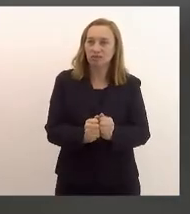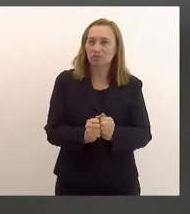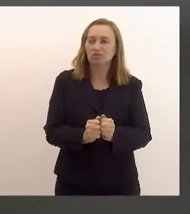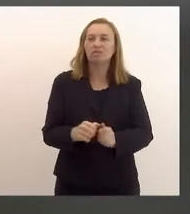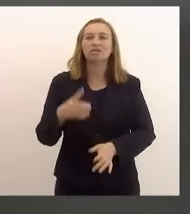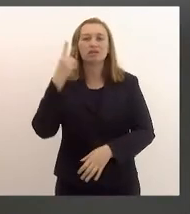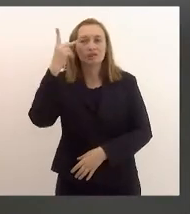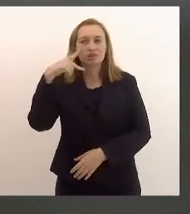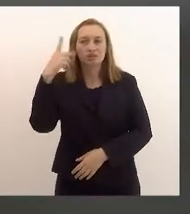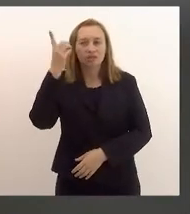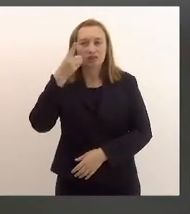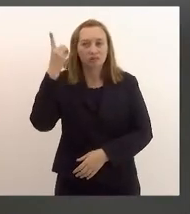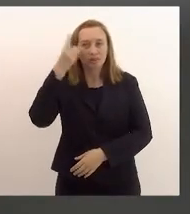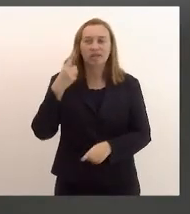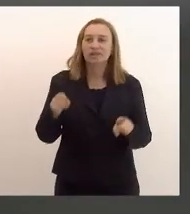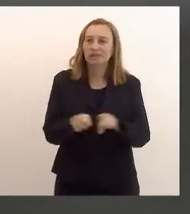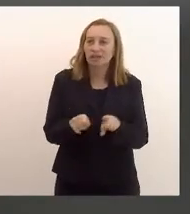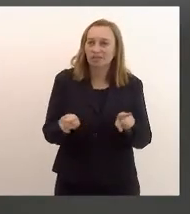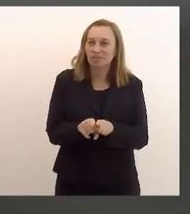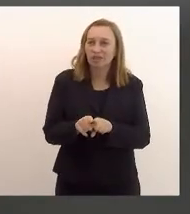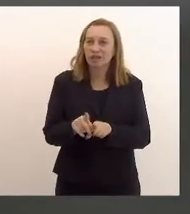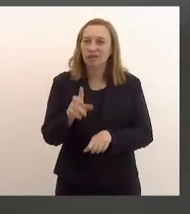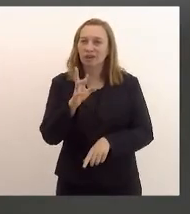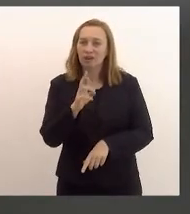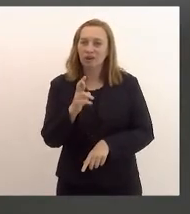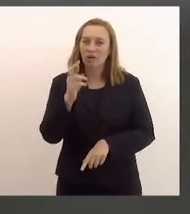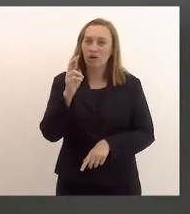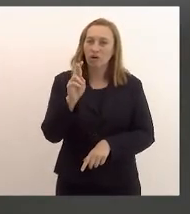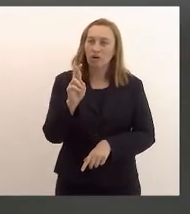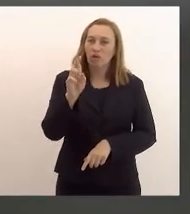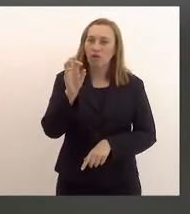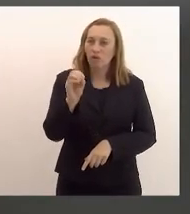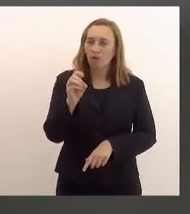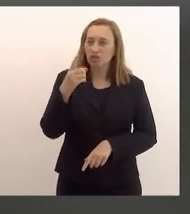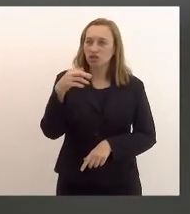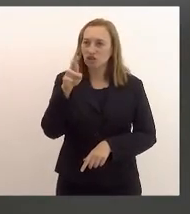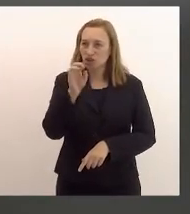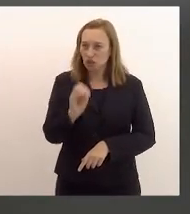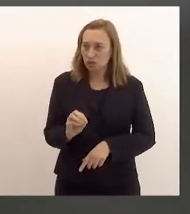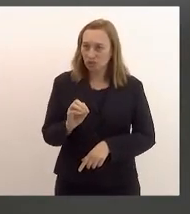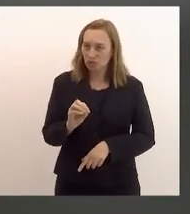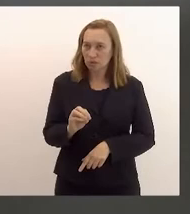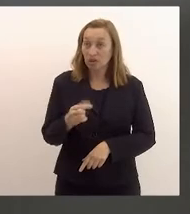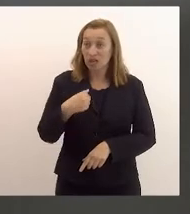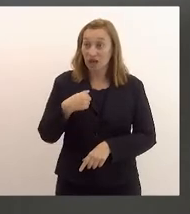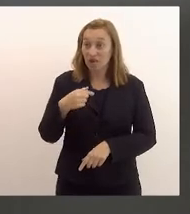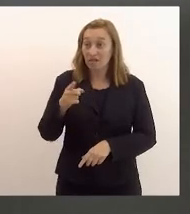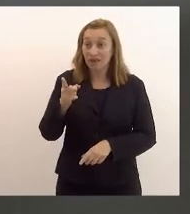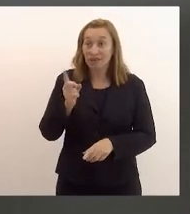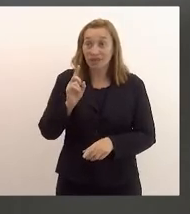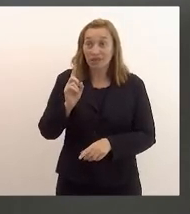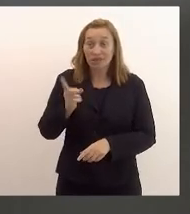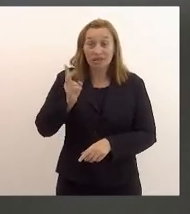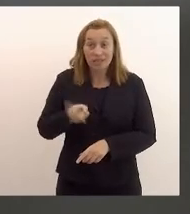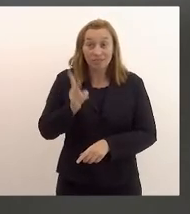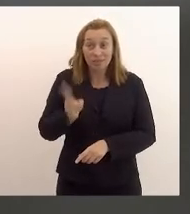ao Parlamento também é o Doutor Rodrigo Azambuja que eu incomodo de Outubro na mente